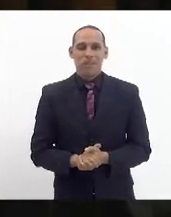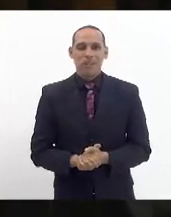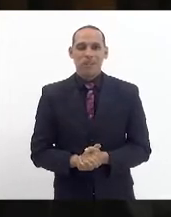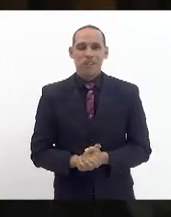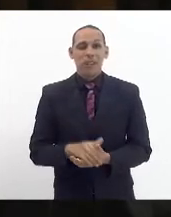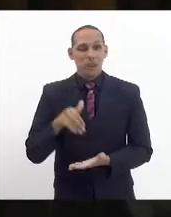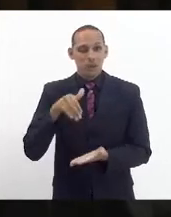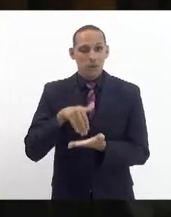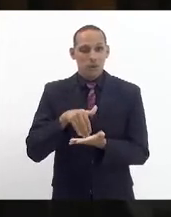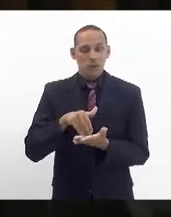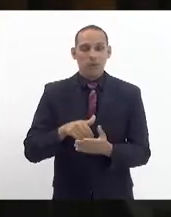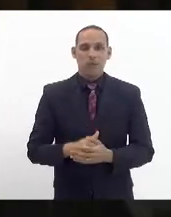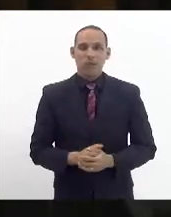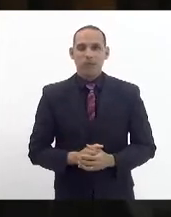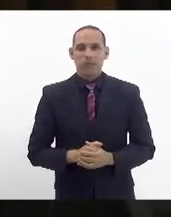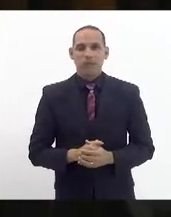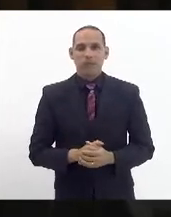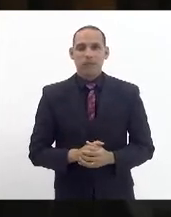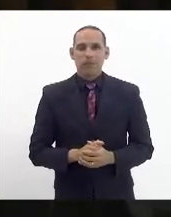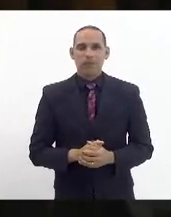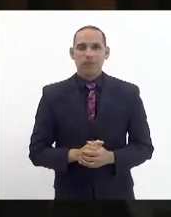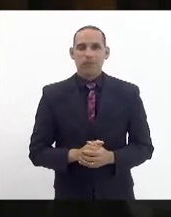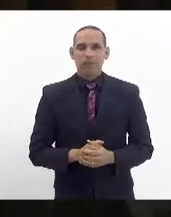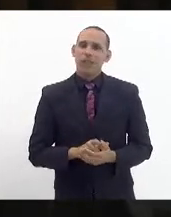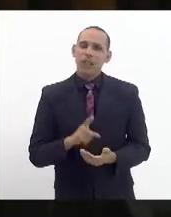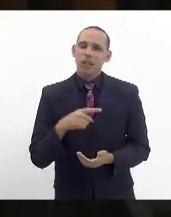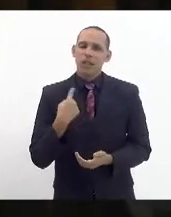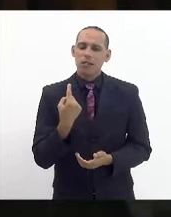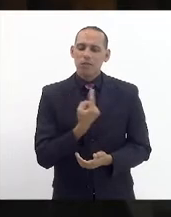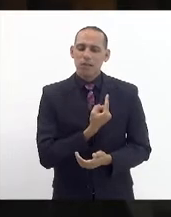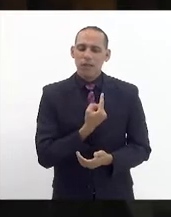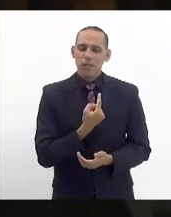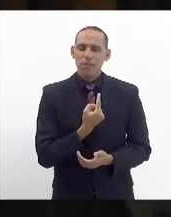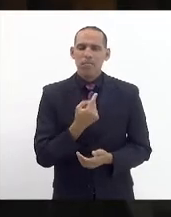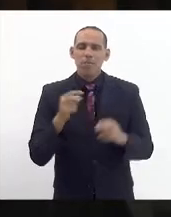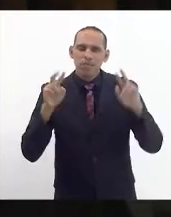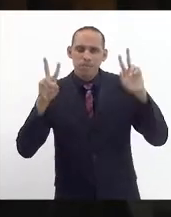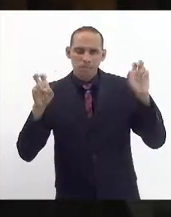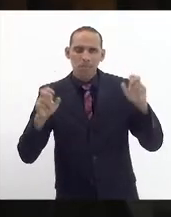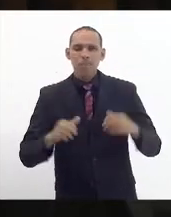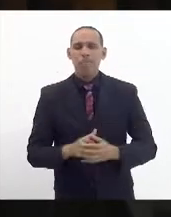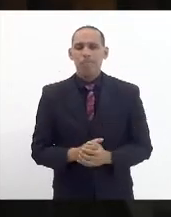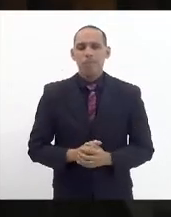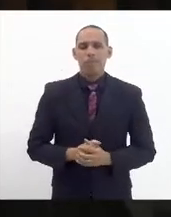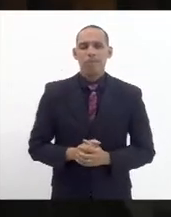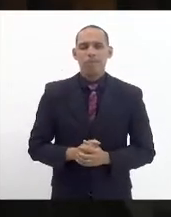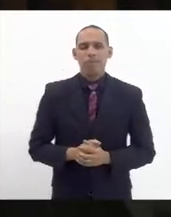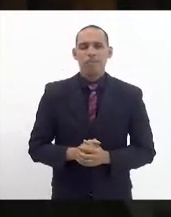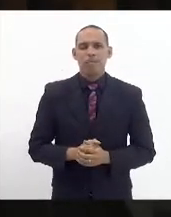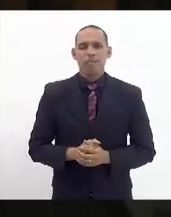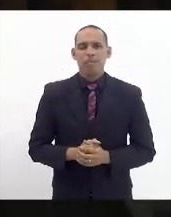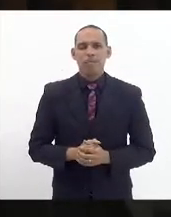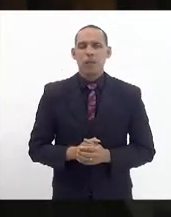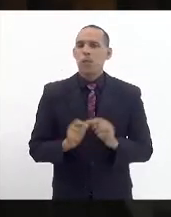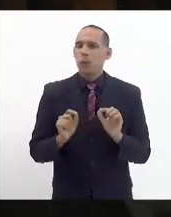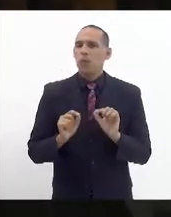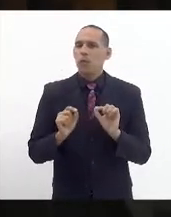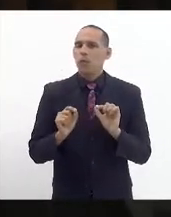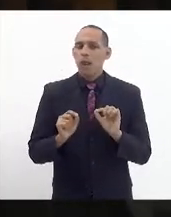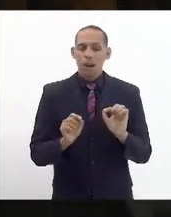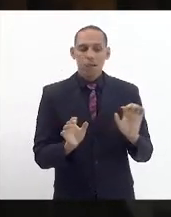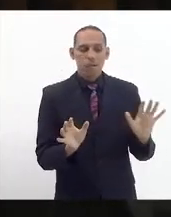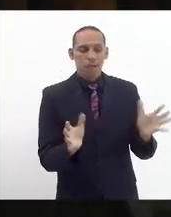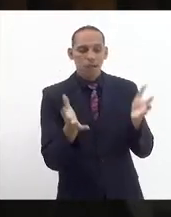Por último, nós temos uma questão, que é a questão de